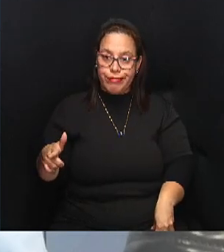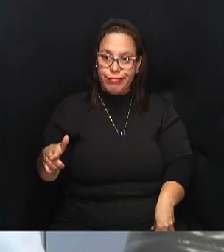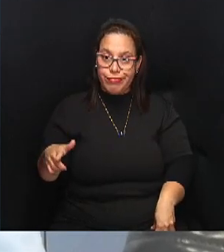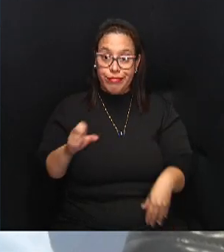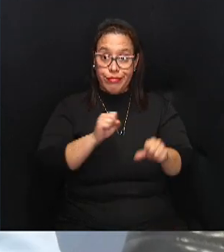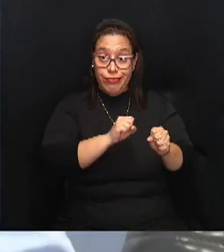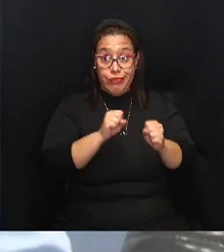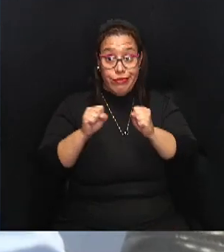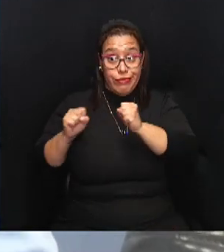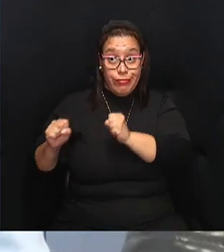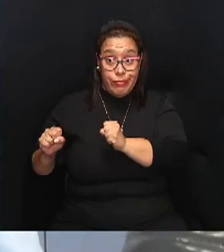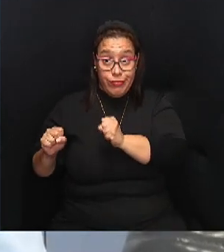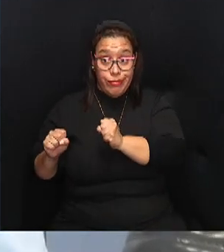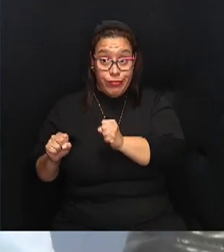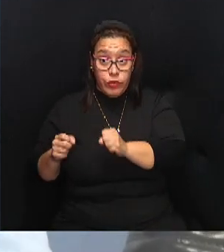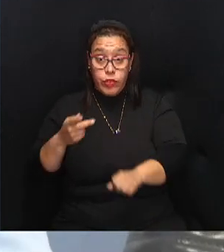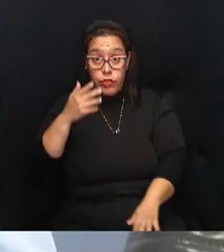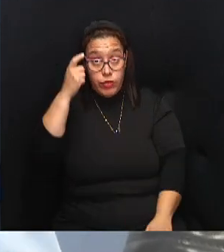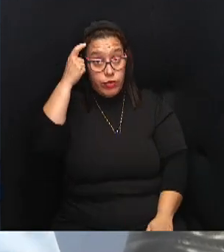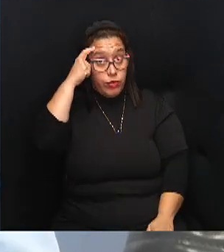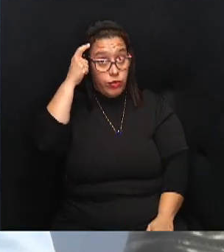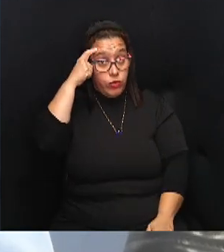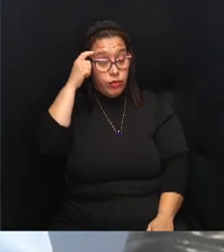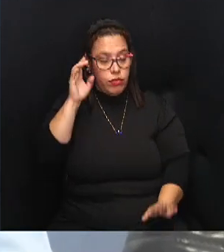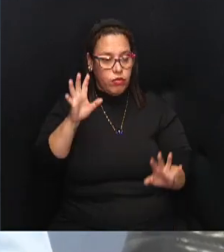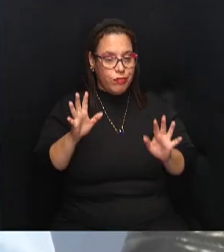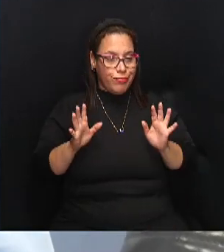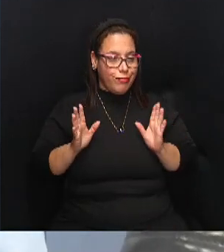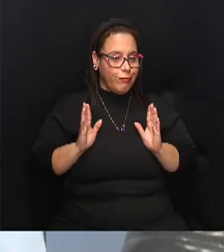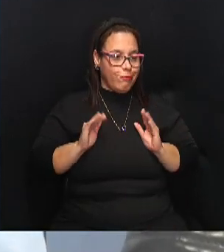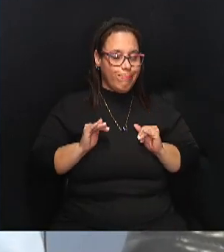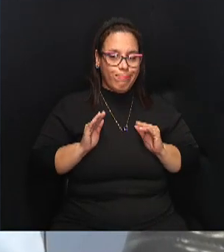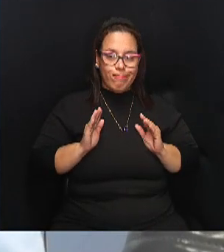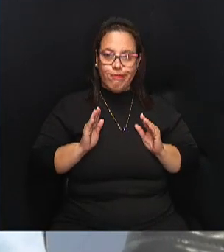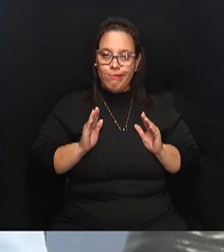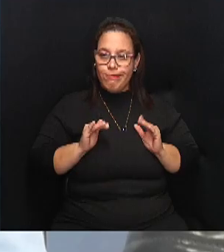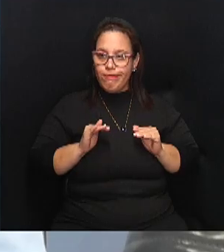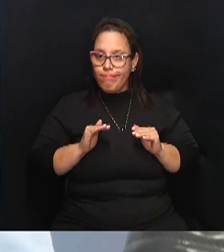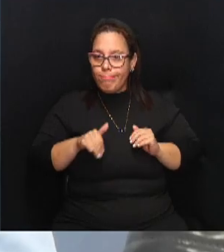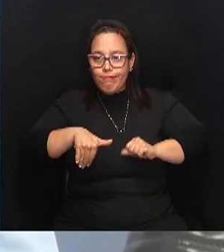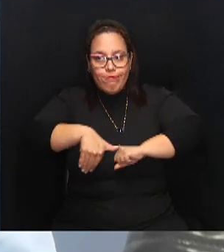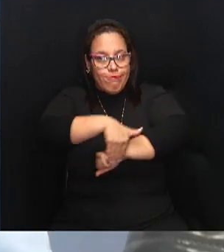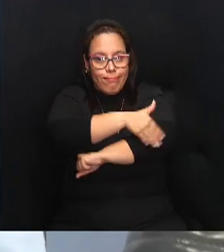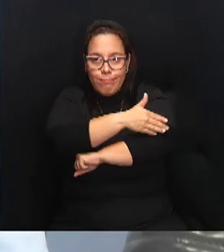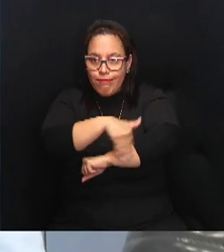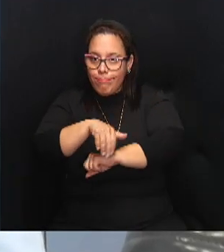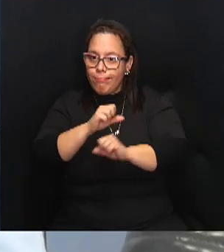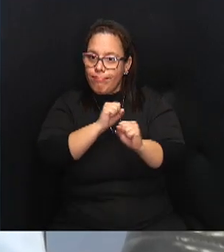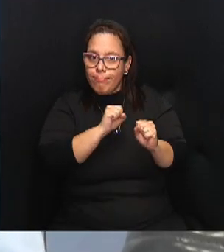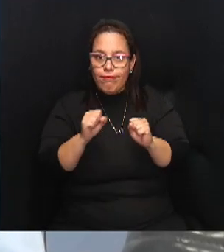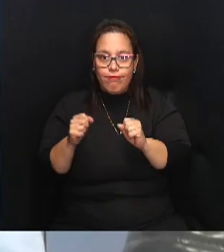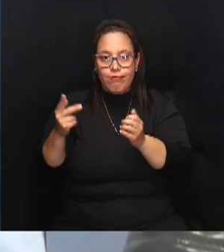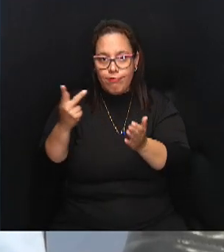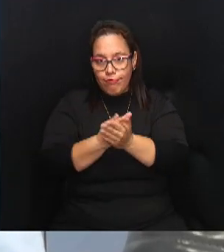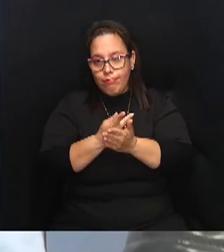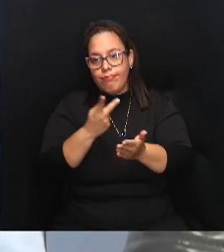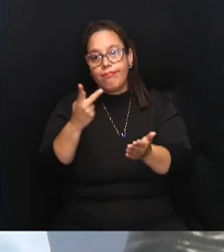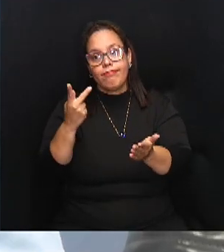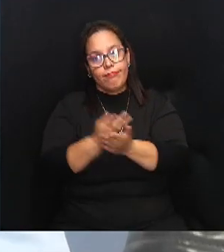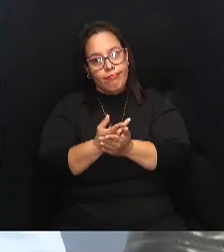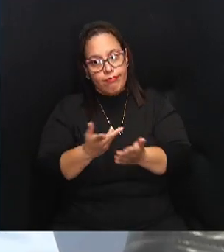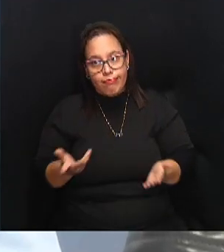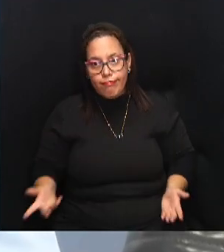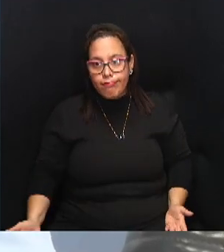poder público, pelo menos eu penso assim, se acomoda em ver uma pessoa na rua, o poder público está errado.